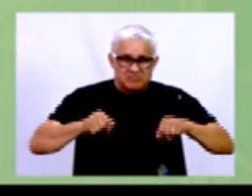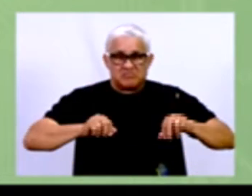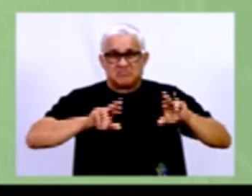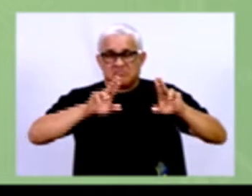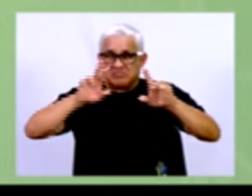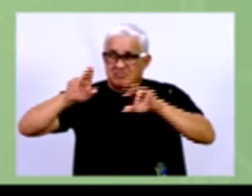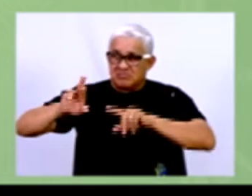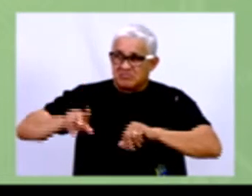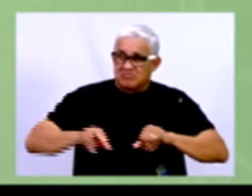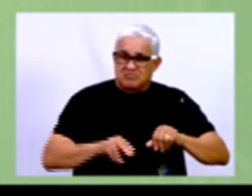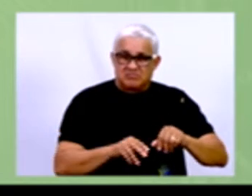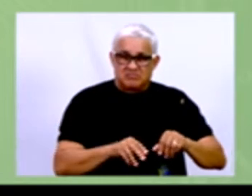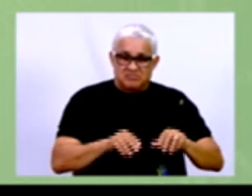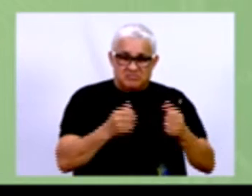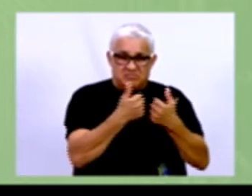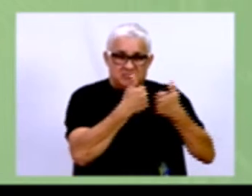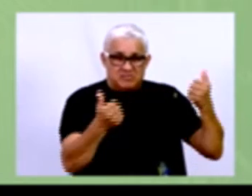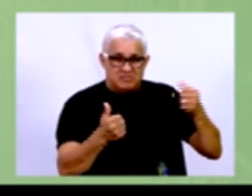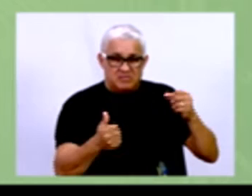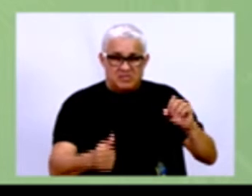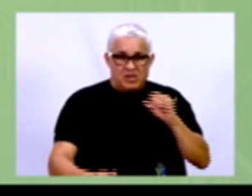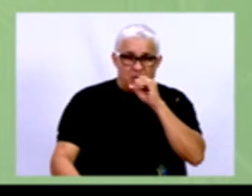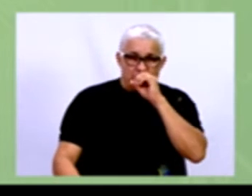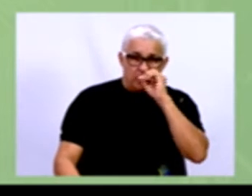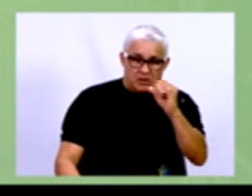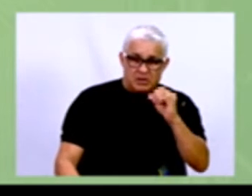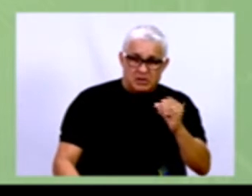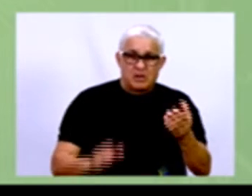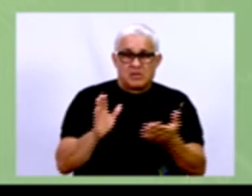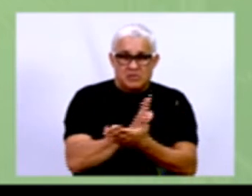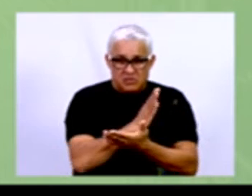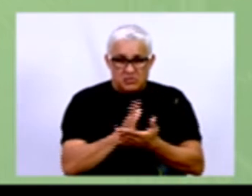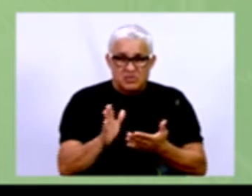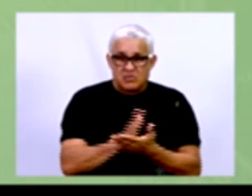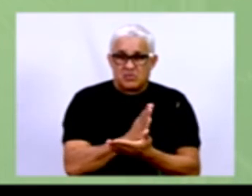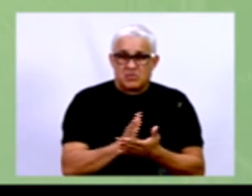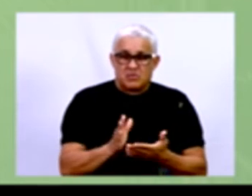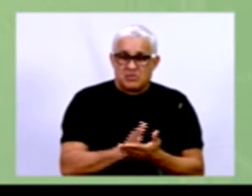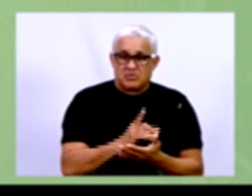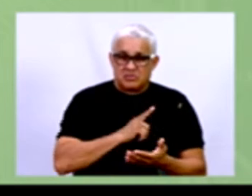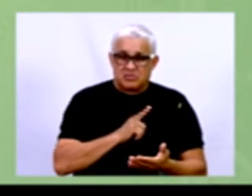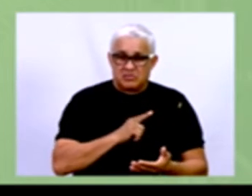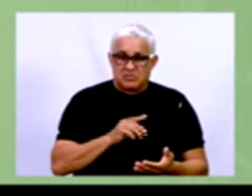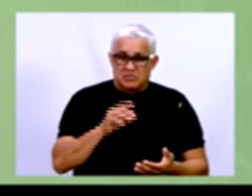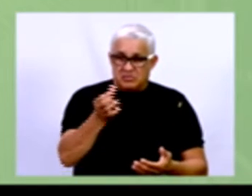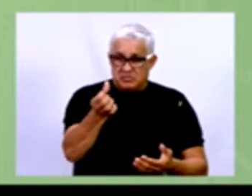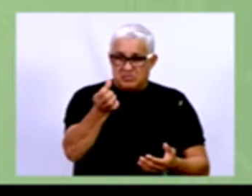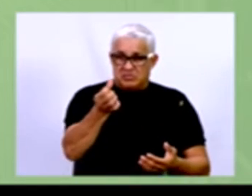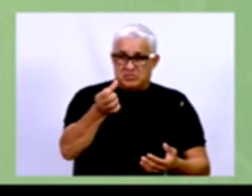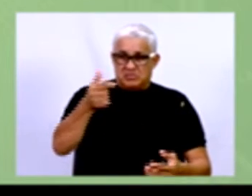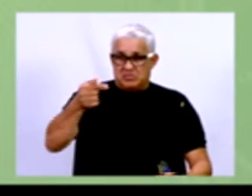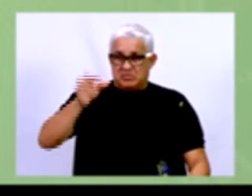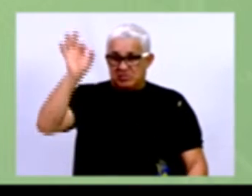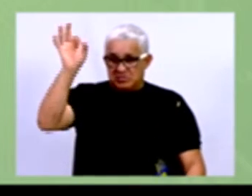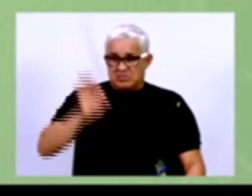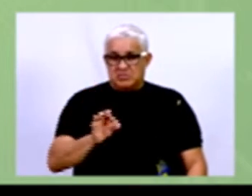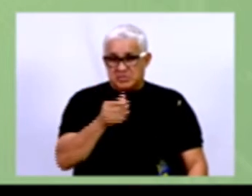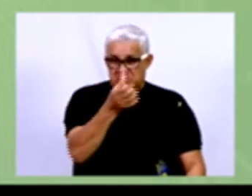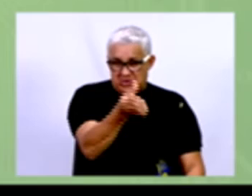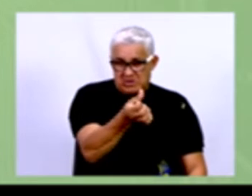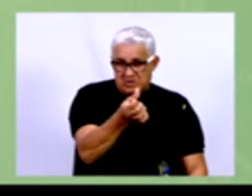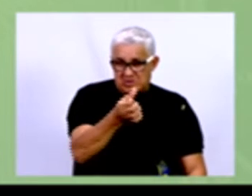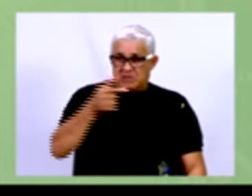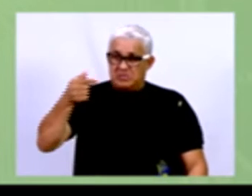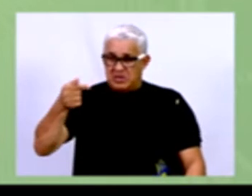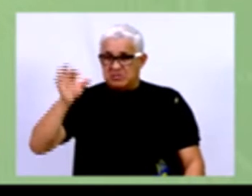ter inflação próxima de zero, outras devem ter inflação em torno de 6, 7%, é o caso brasileiro, por